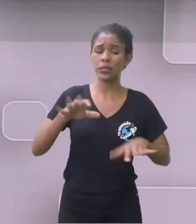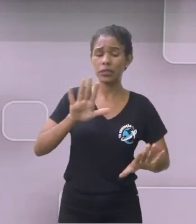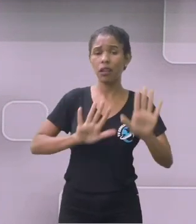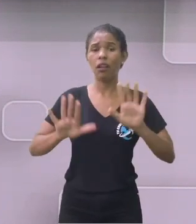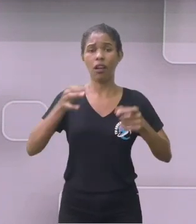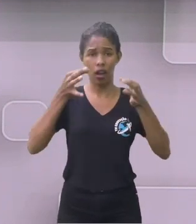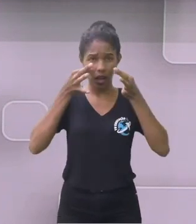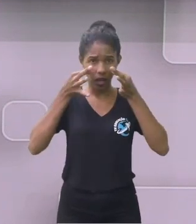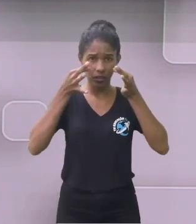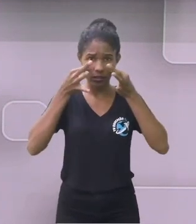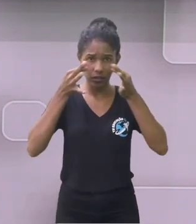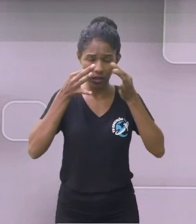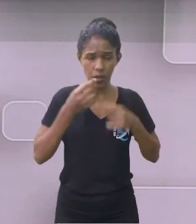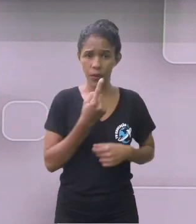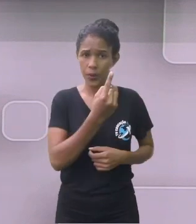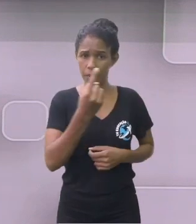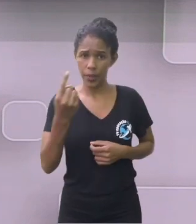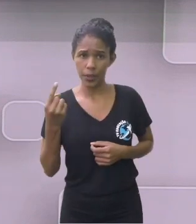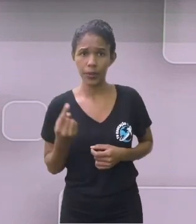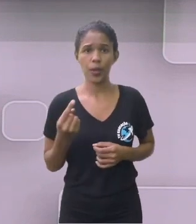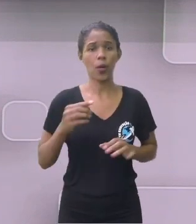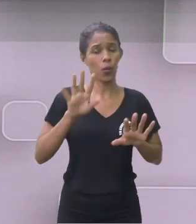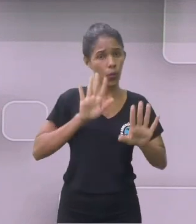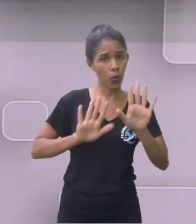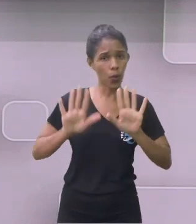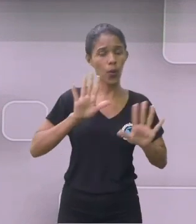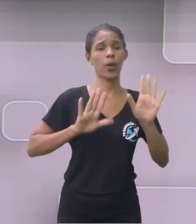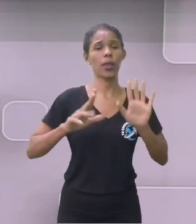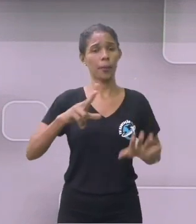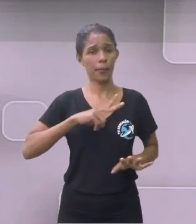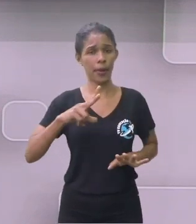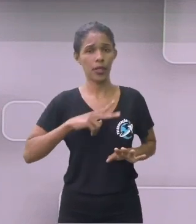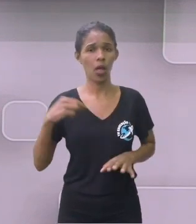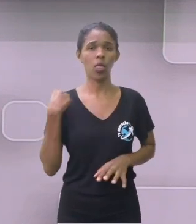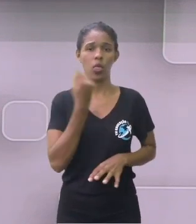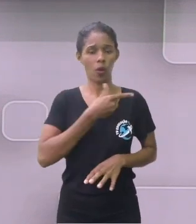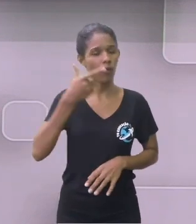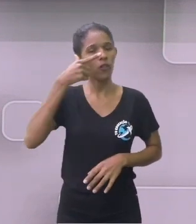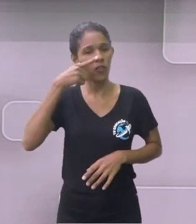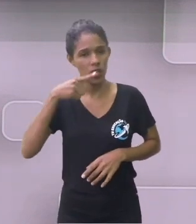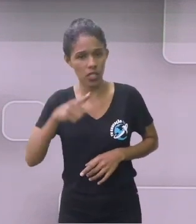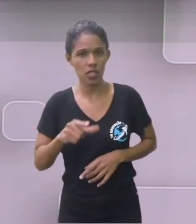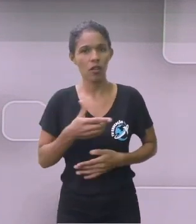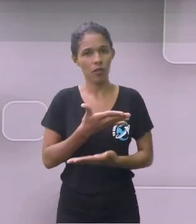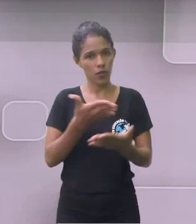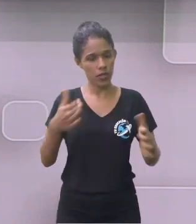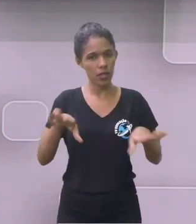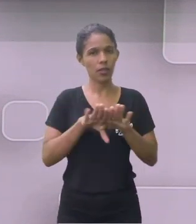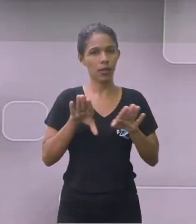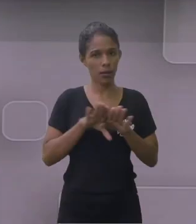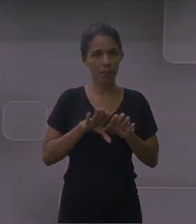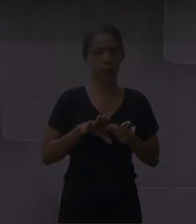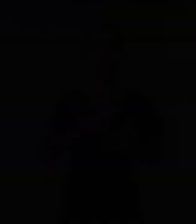atenção. Cada um fazendo a sua parte, iremos vencer essa batalha. Faça também a sua.